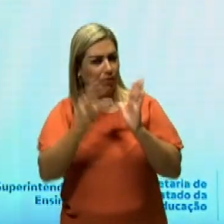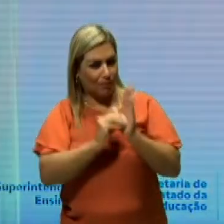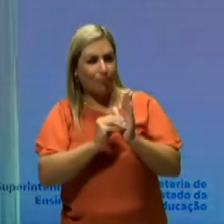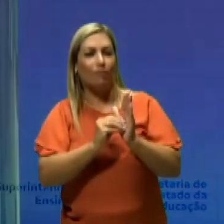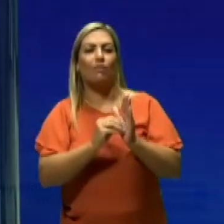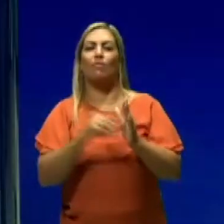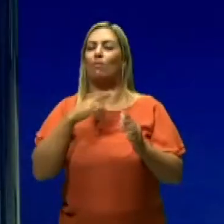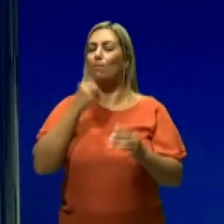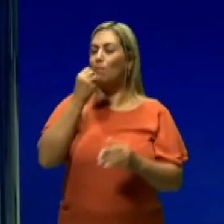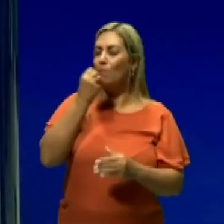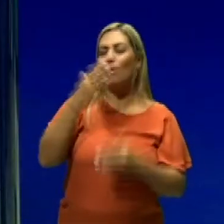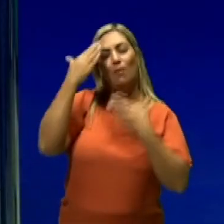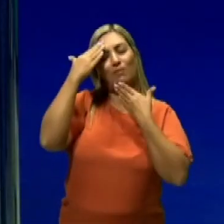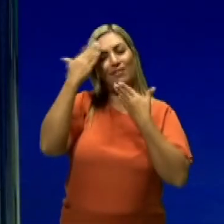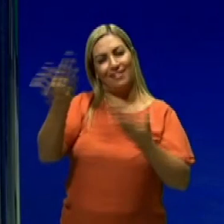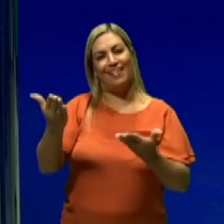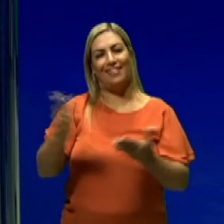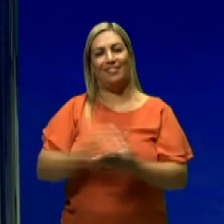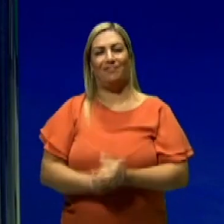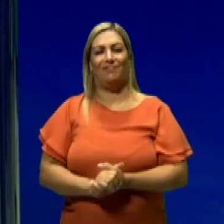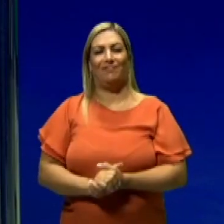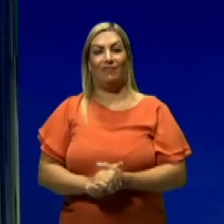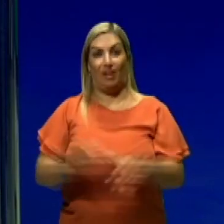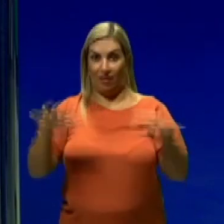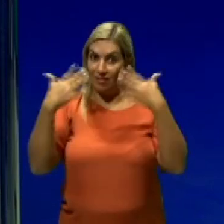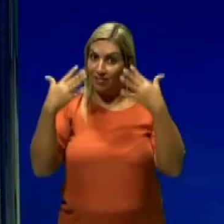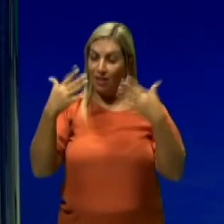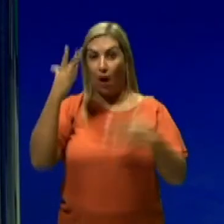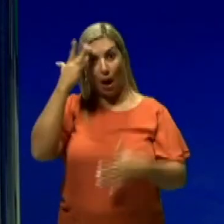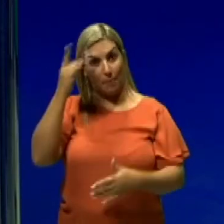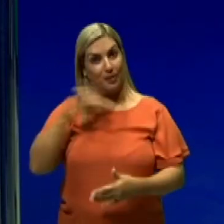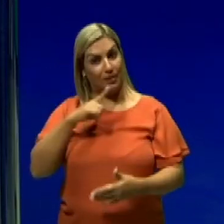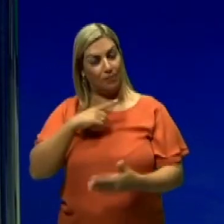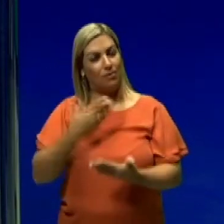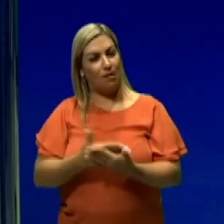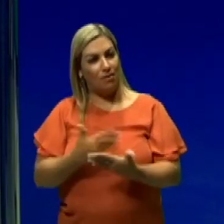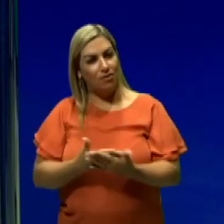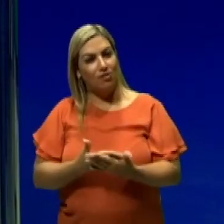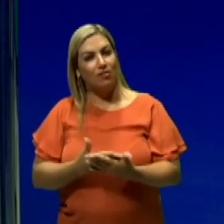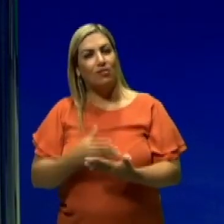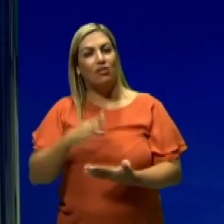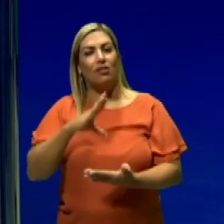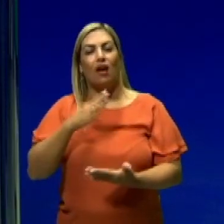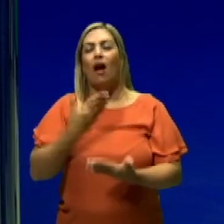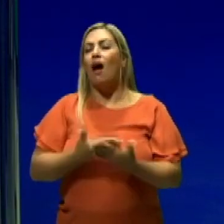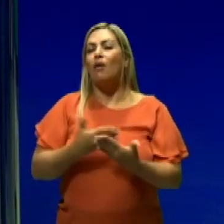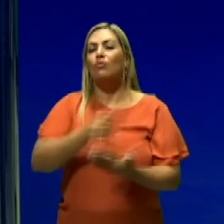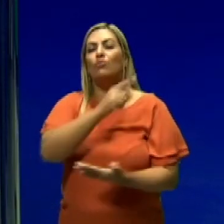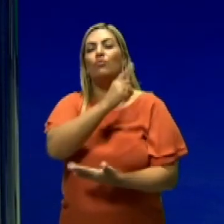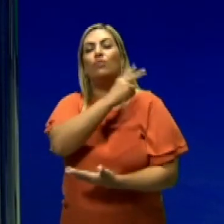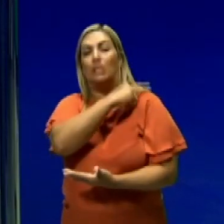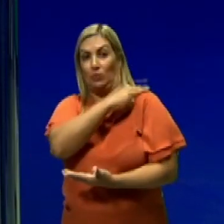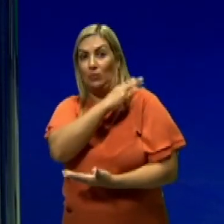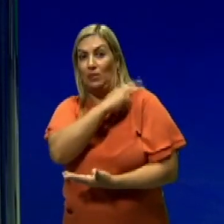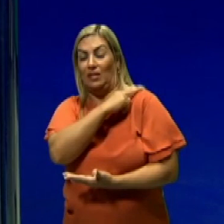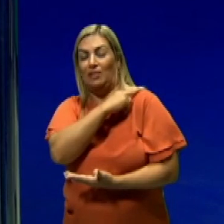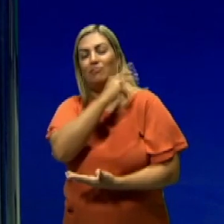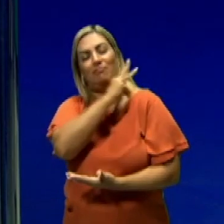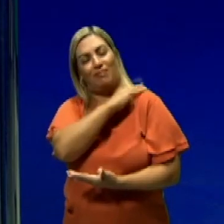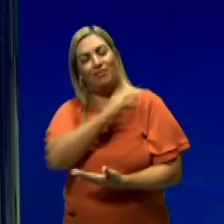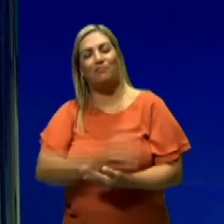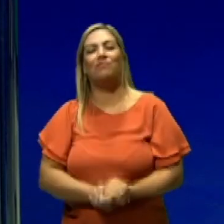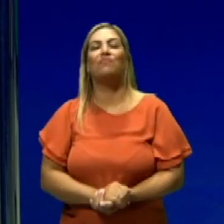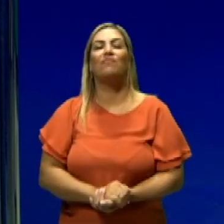conteúdos e muito obrigada galera fica ligado porque amanhã nós temos aula para os estudantes da 2ª série